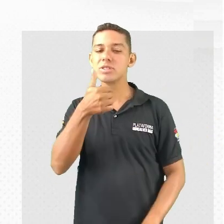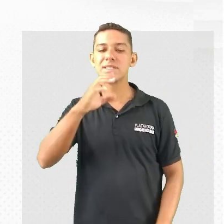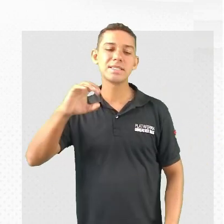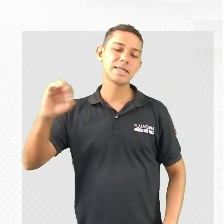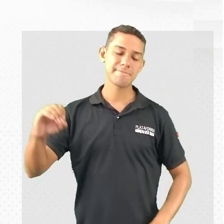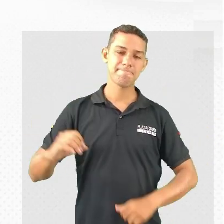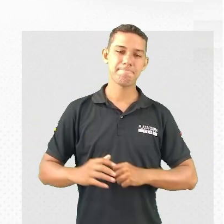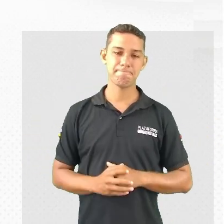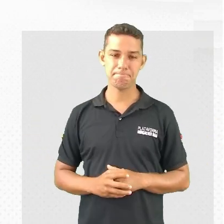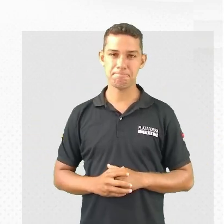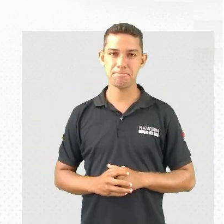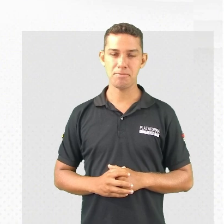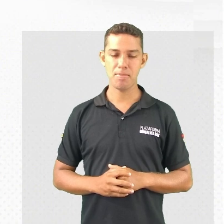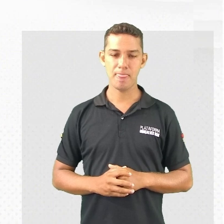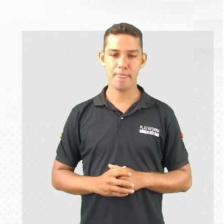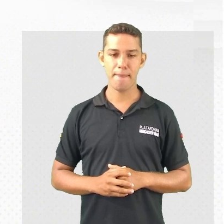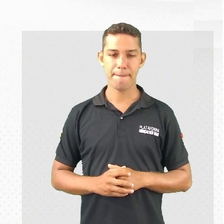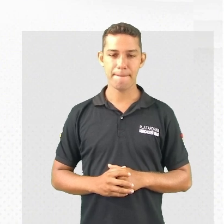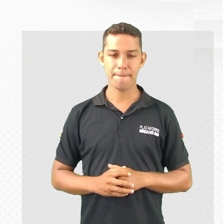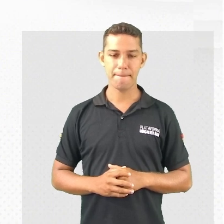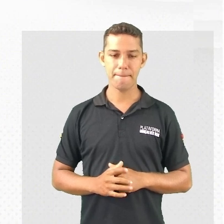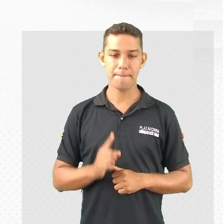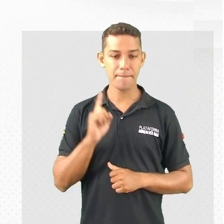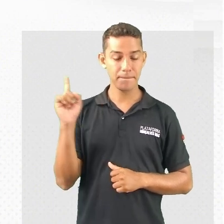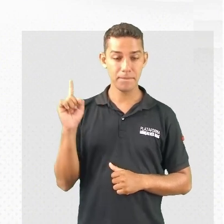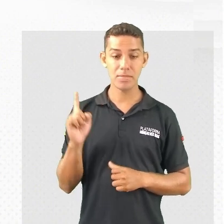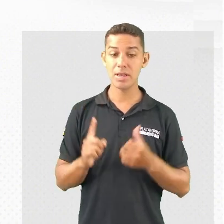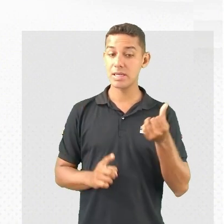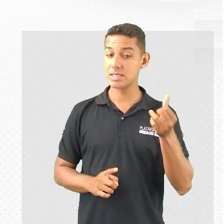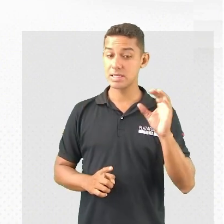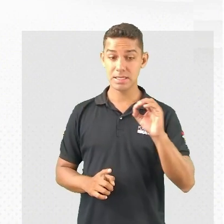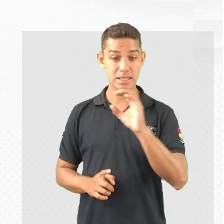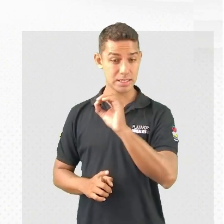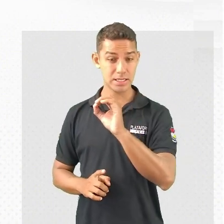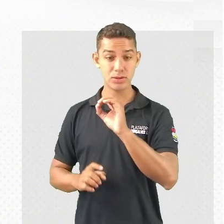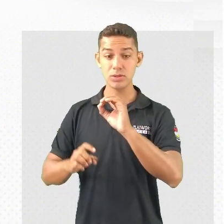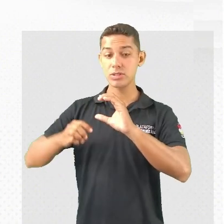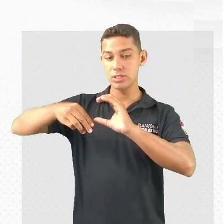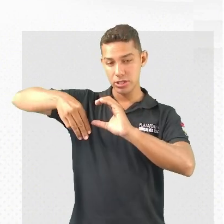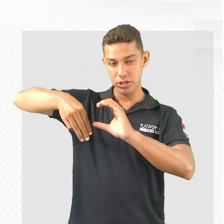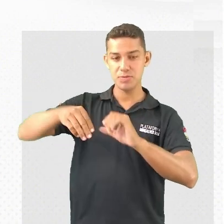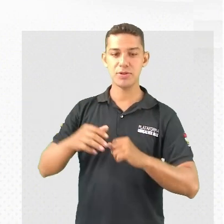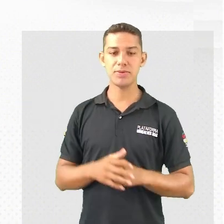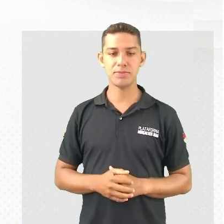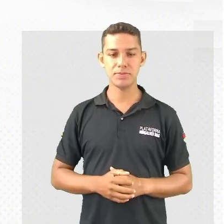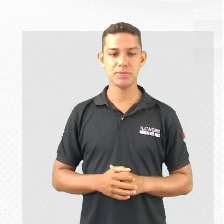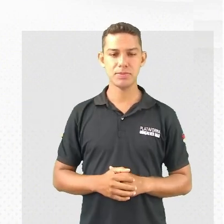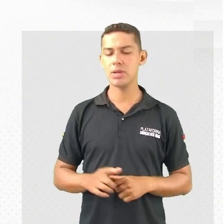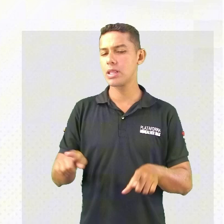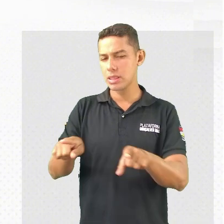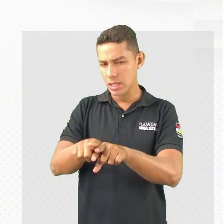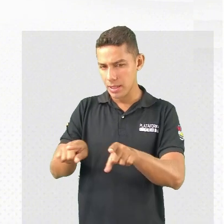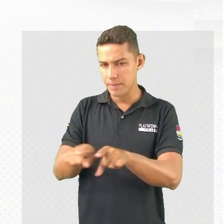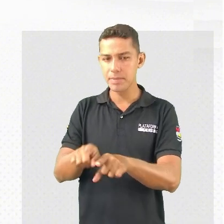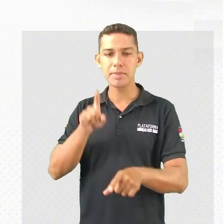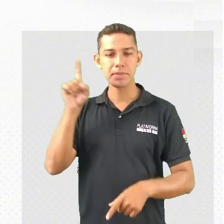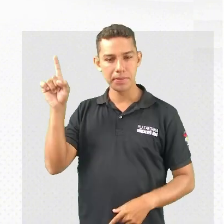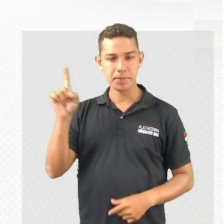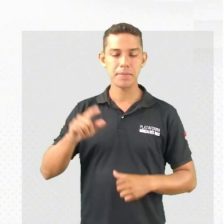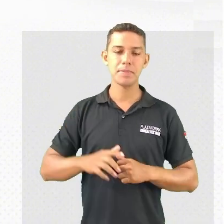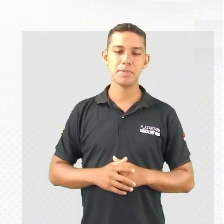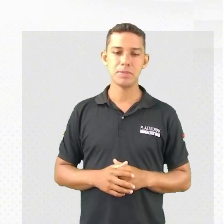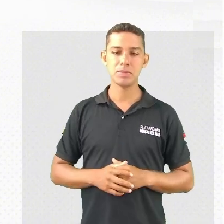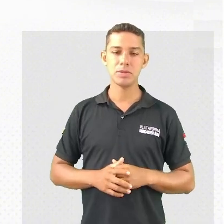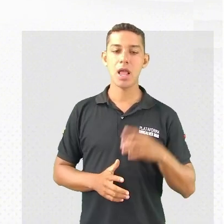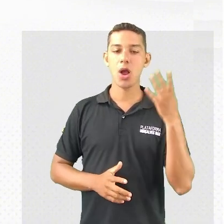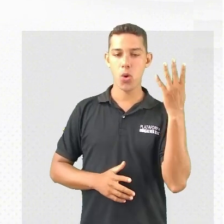centímetro, multiplique por 100. Então, esse valor aqui é de 600 centímetros. Ó. A mesma coisa aqui, ó. Esse 4